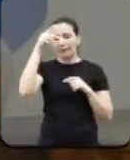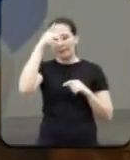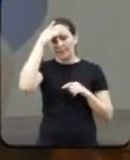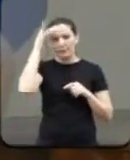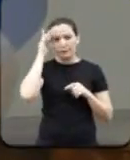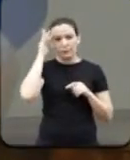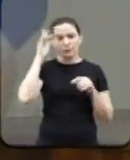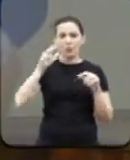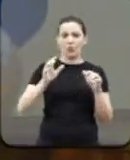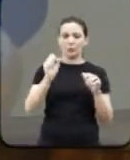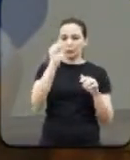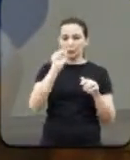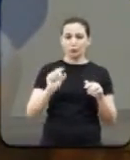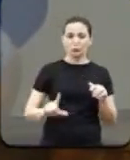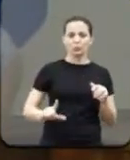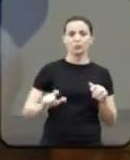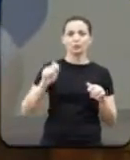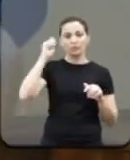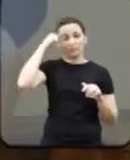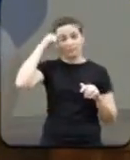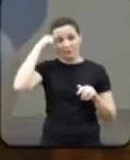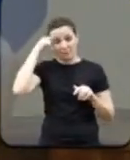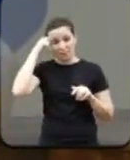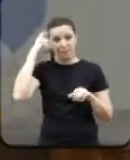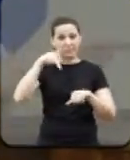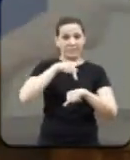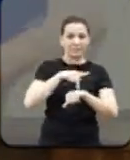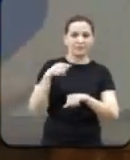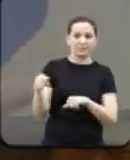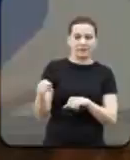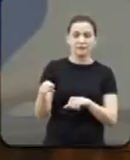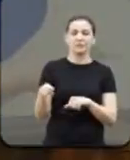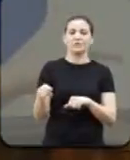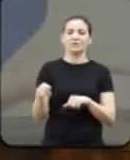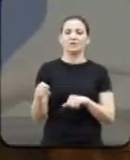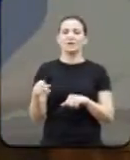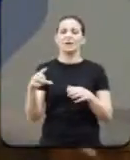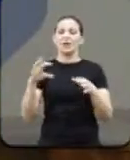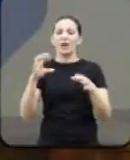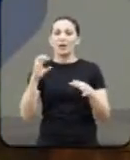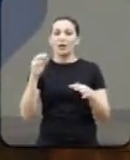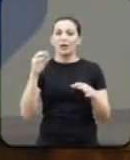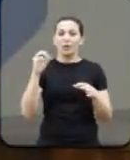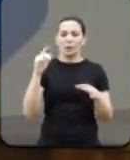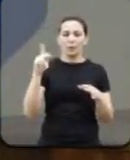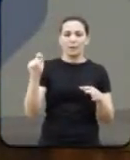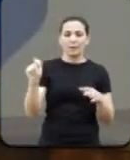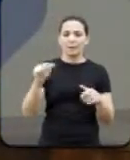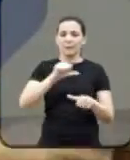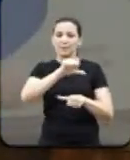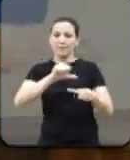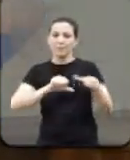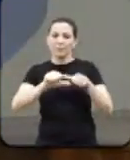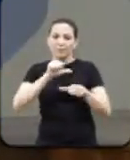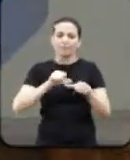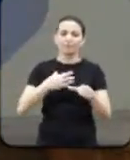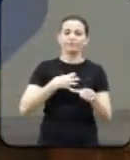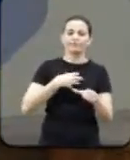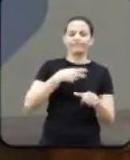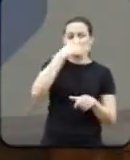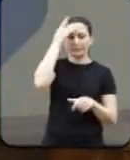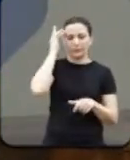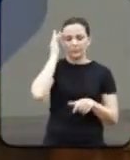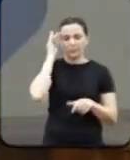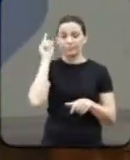que Copa do Mundo de fato provoca isso na população. O vereador acredita que obras com valores muito acima